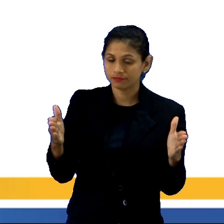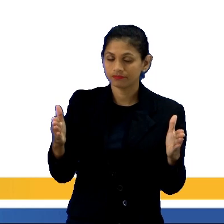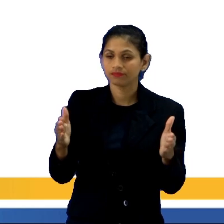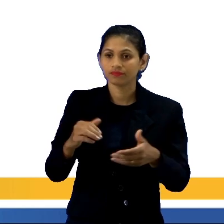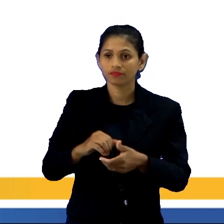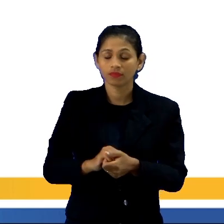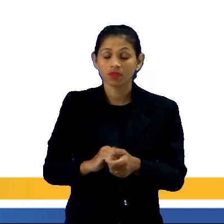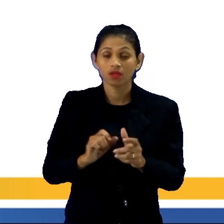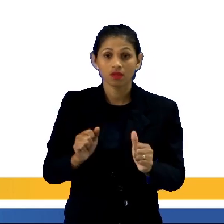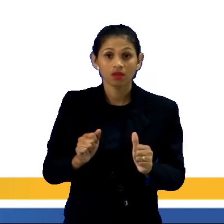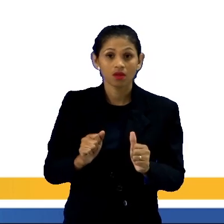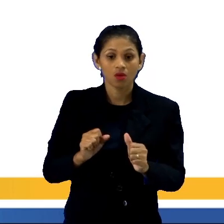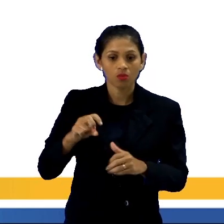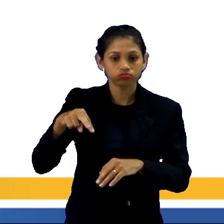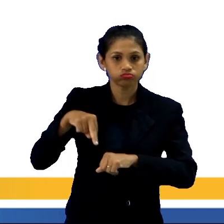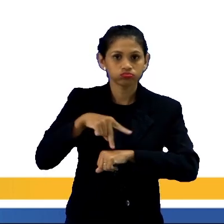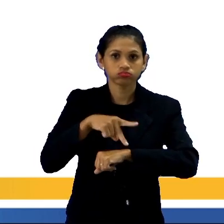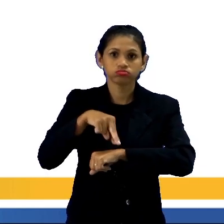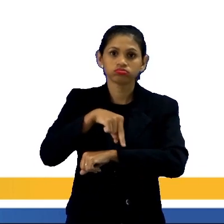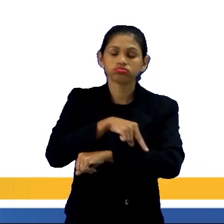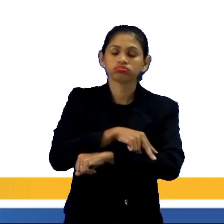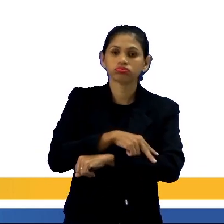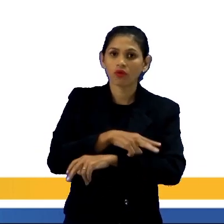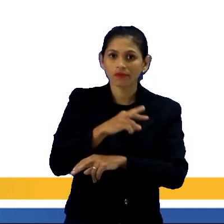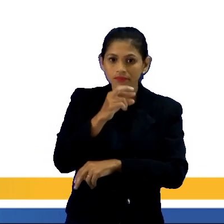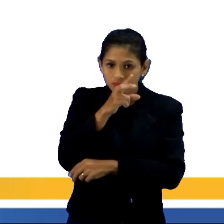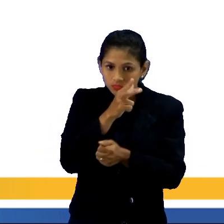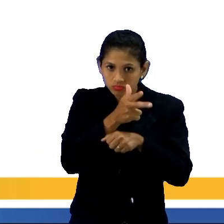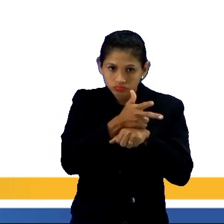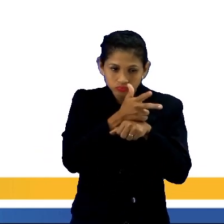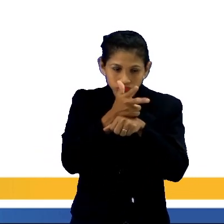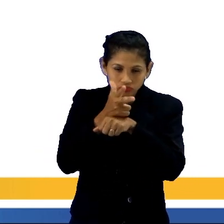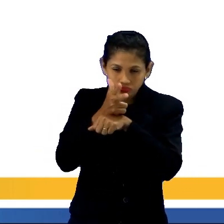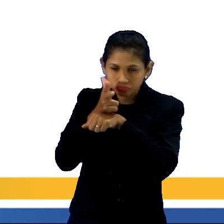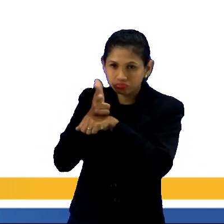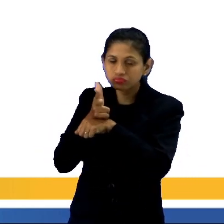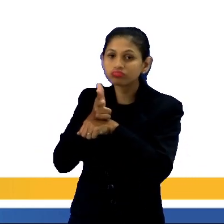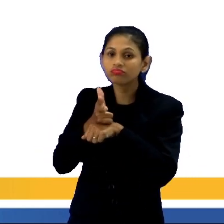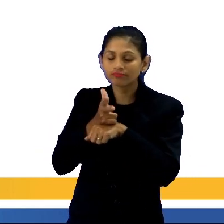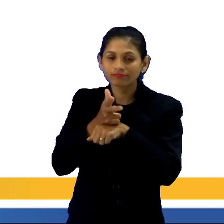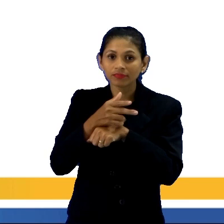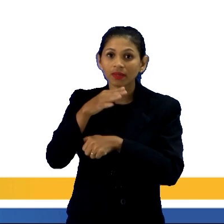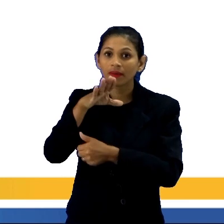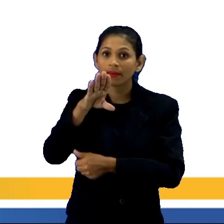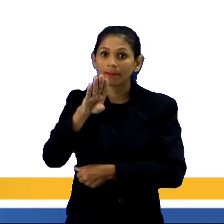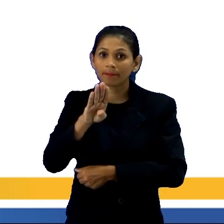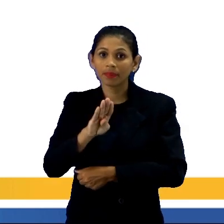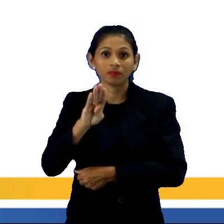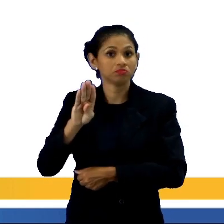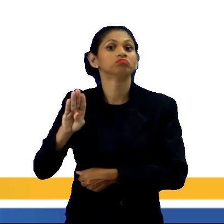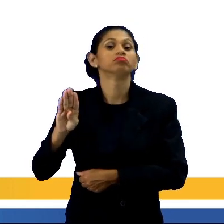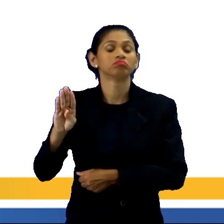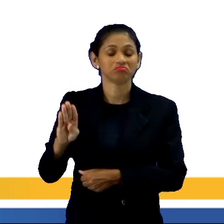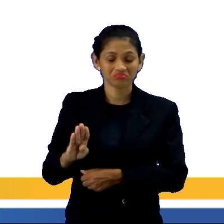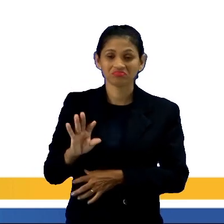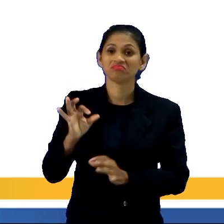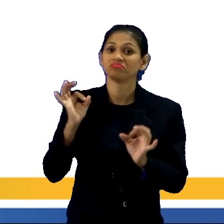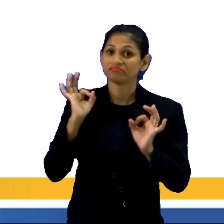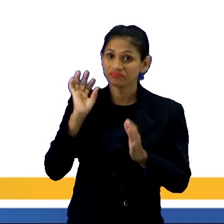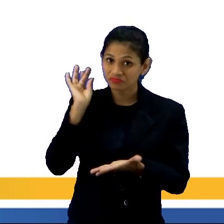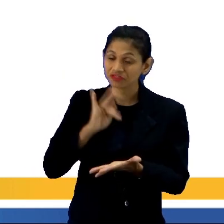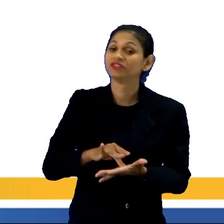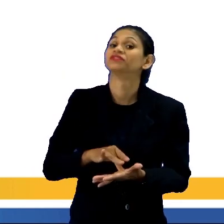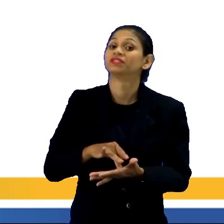são vigiados. É Big Brother puro, levado à 50ª potência. A justificativa